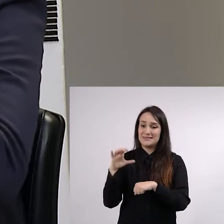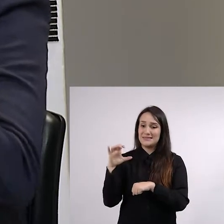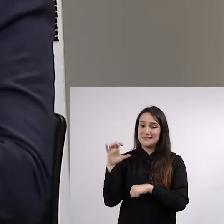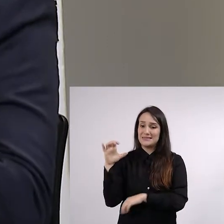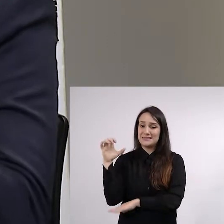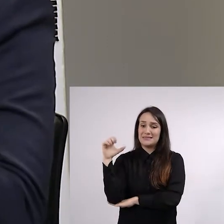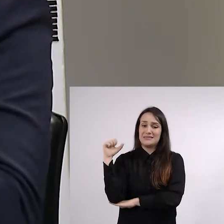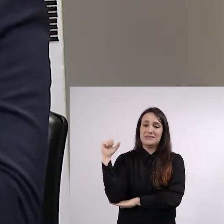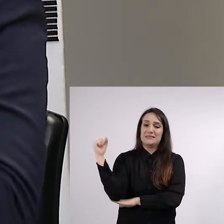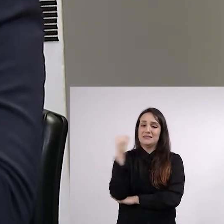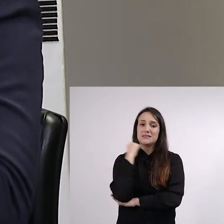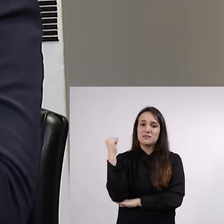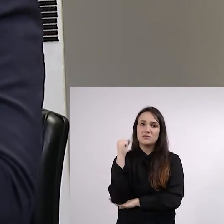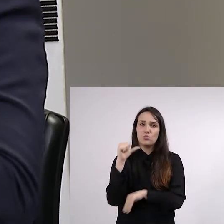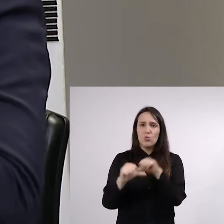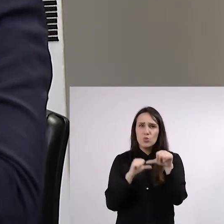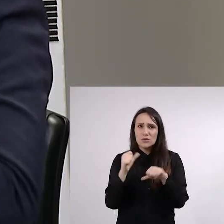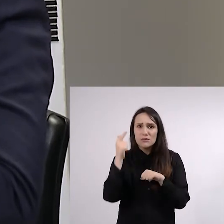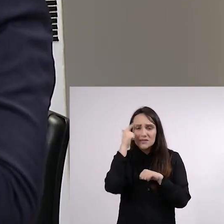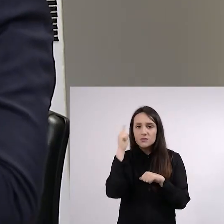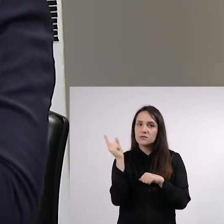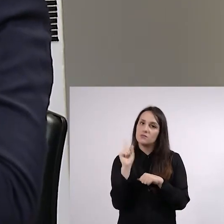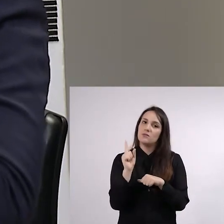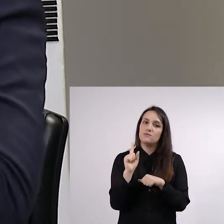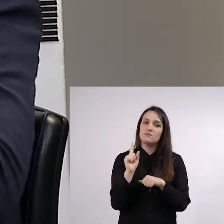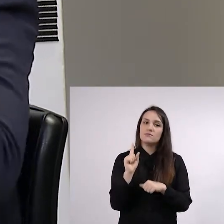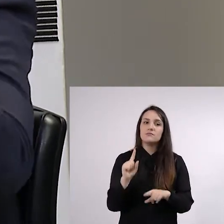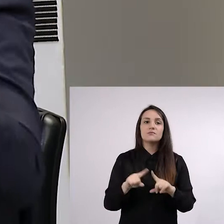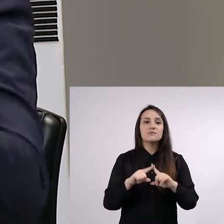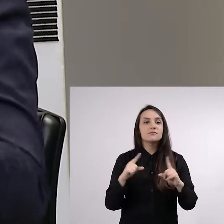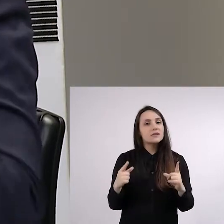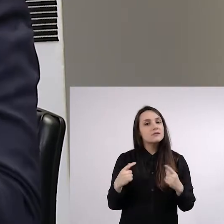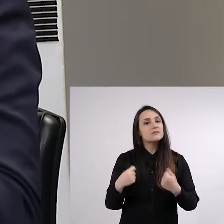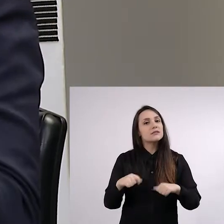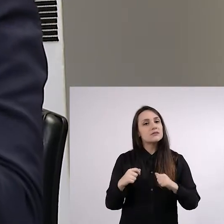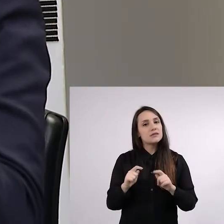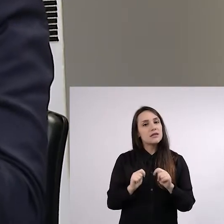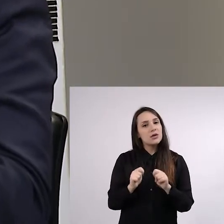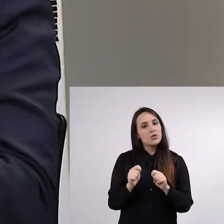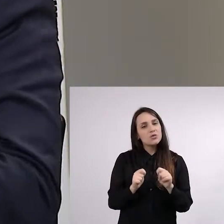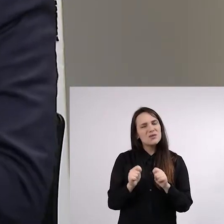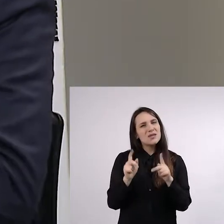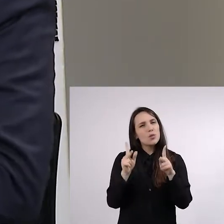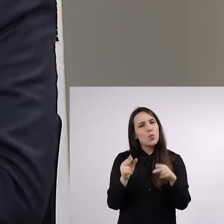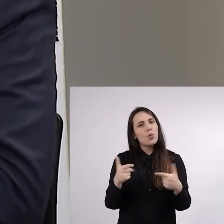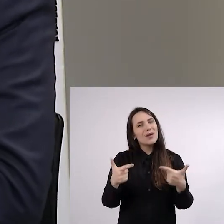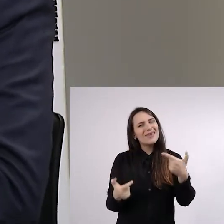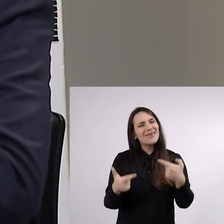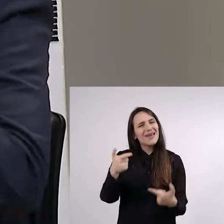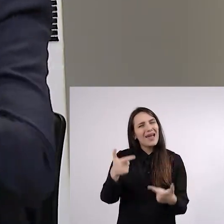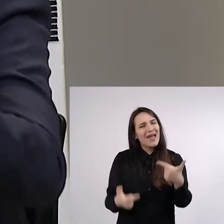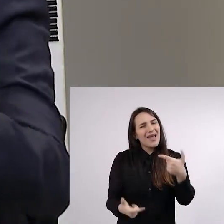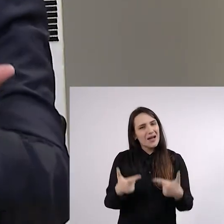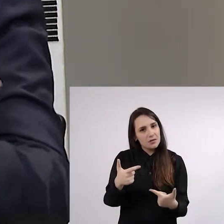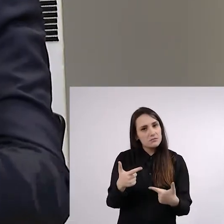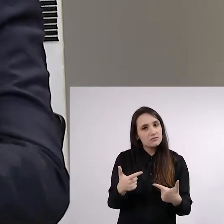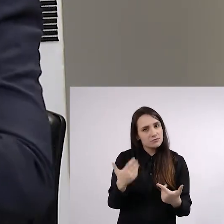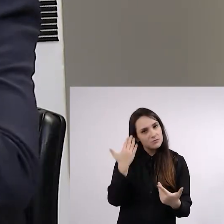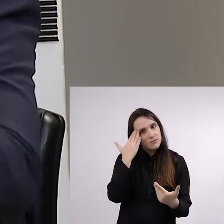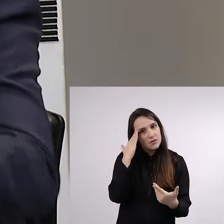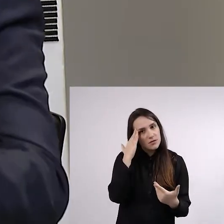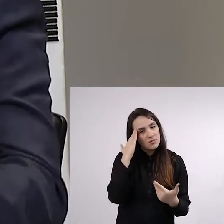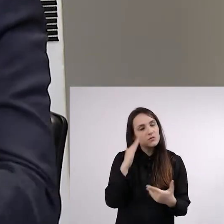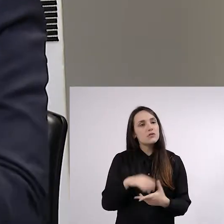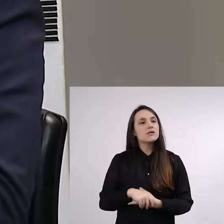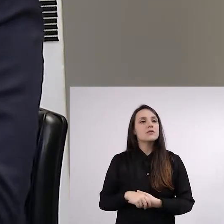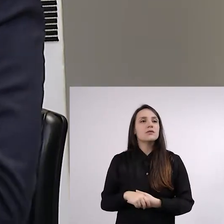a diretriz não muda, mas é uma economia de guerra que nós temos que viver. Com muitos, nós